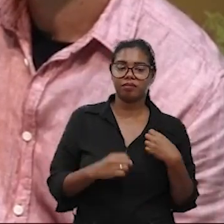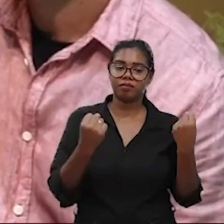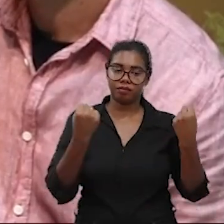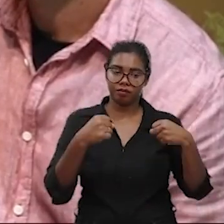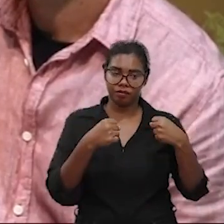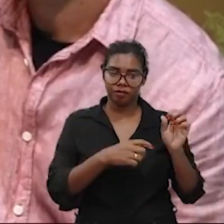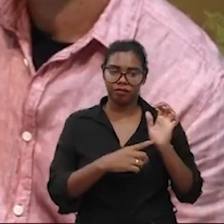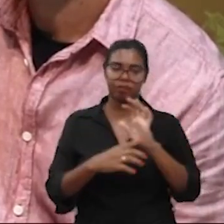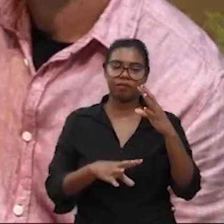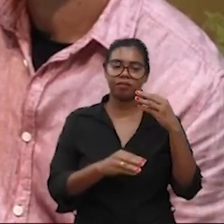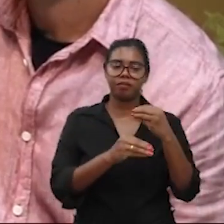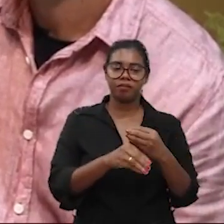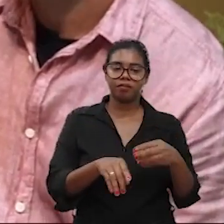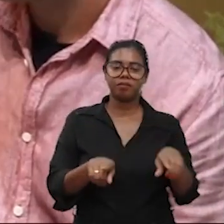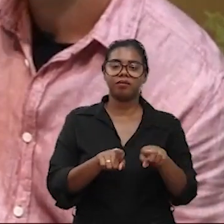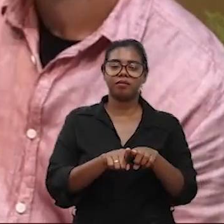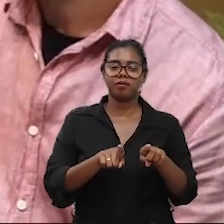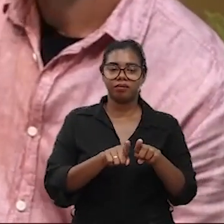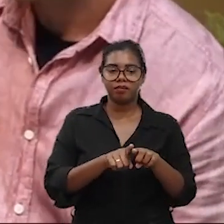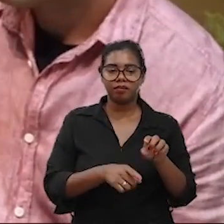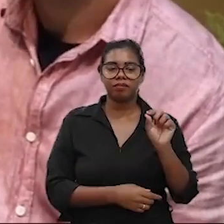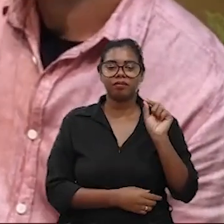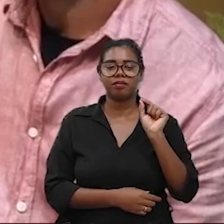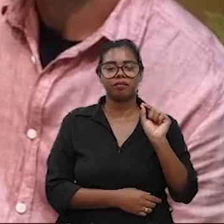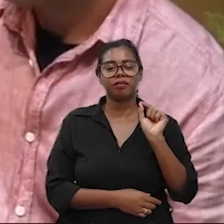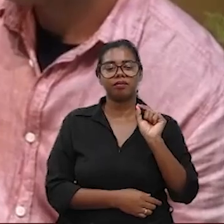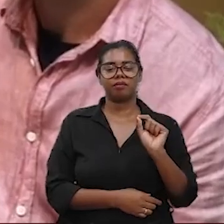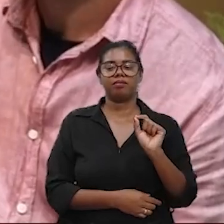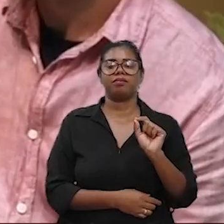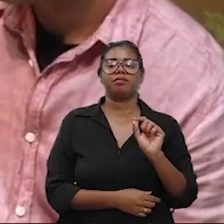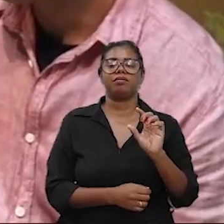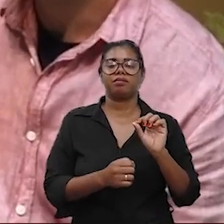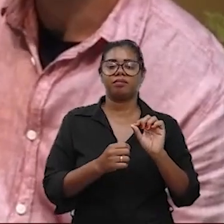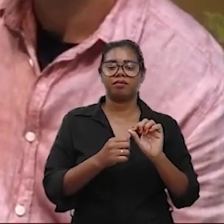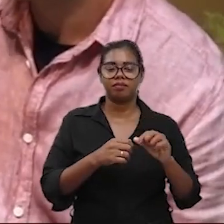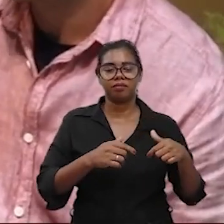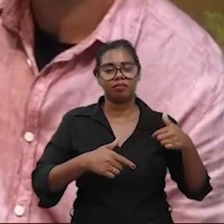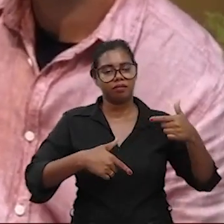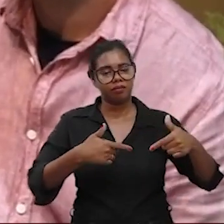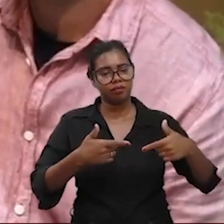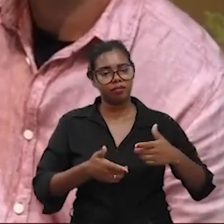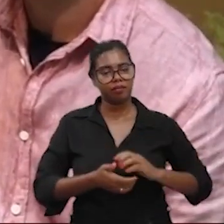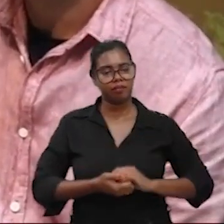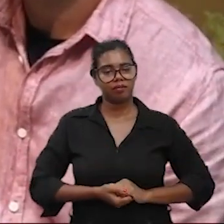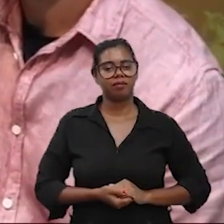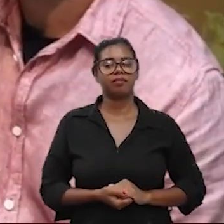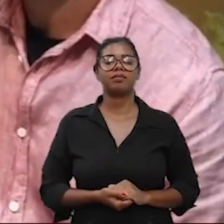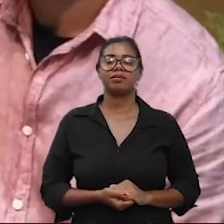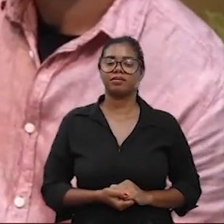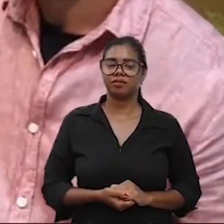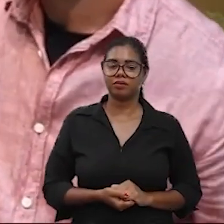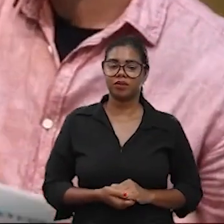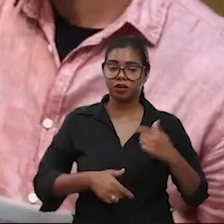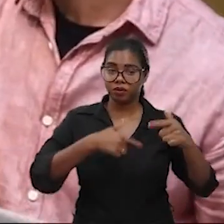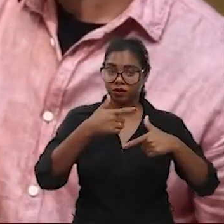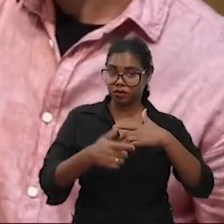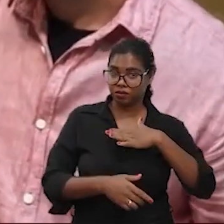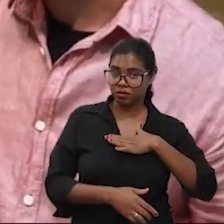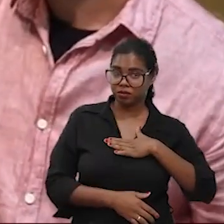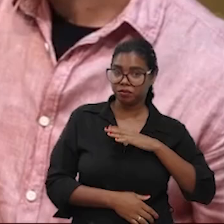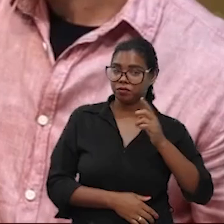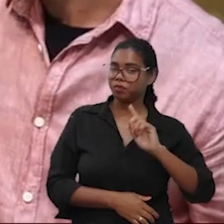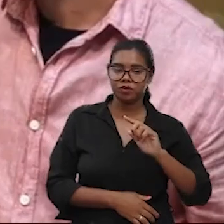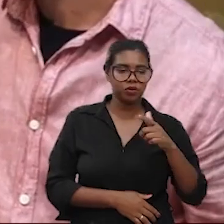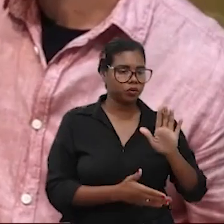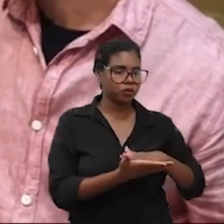consideração para quem a gente está fazendo aquele trabalho. Então o trabalho não é para mim. Verdade. O trabalho não é para o outro intérprete, o